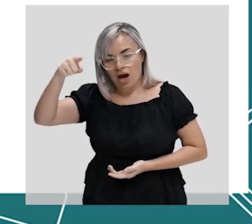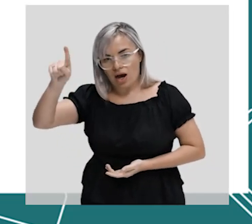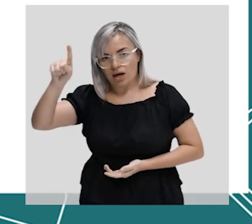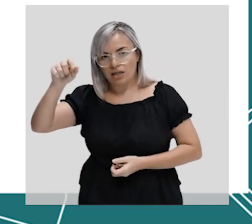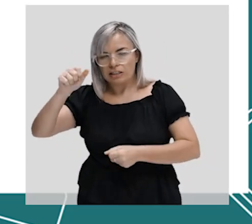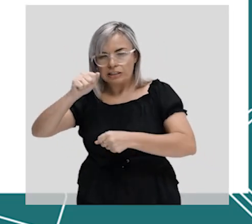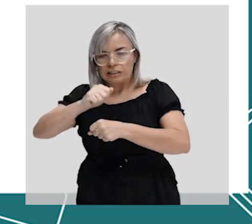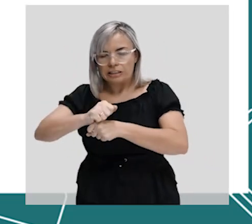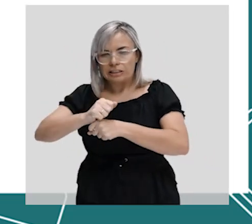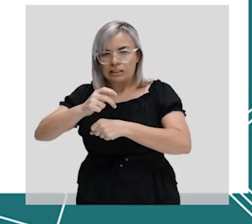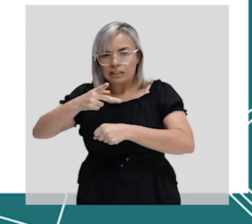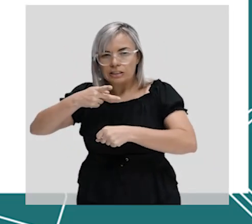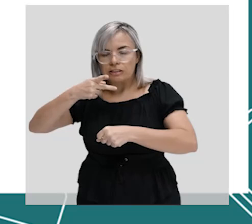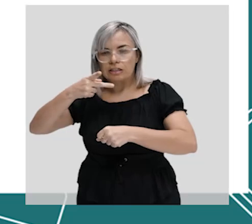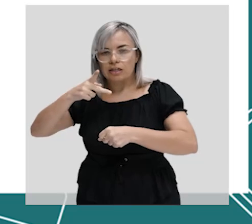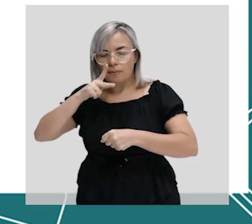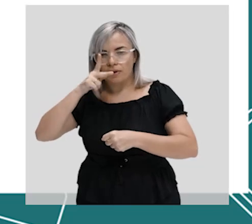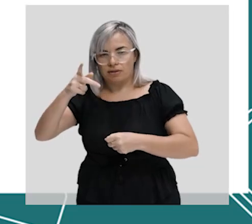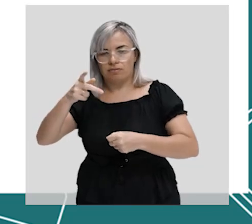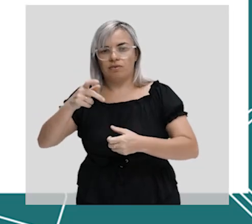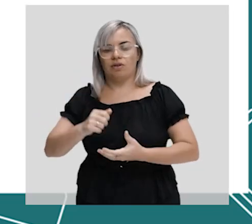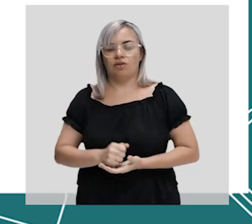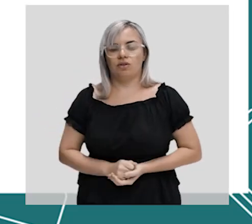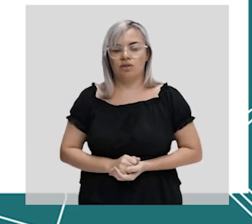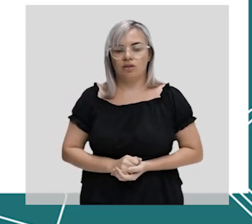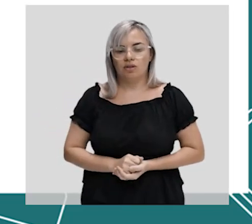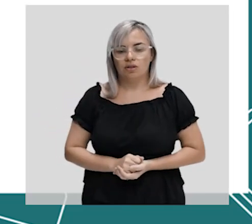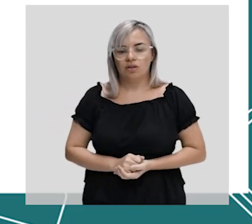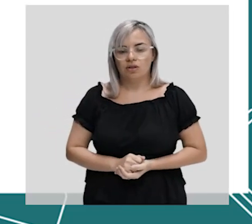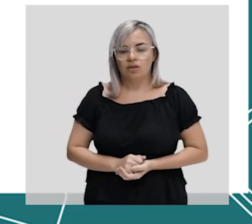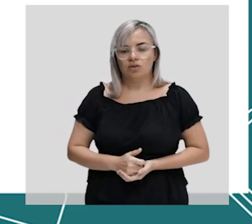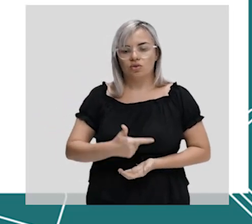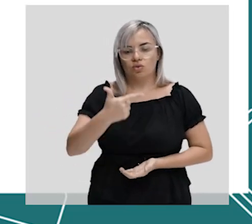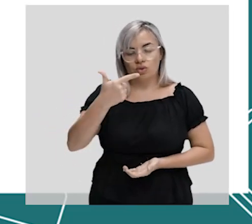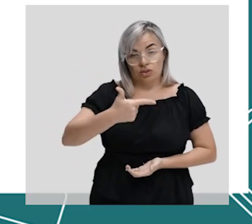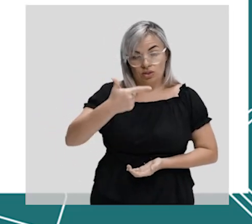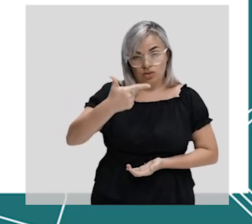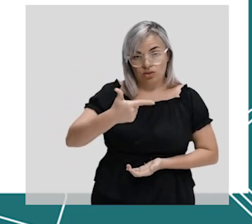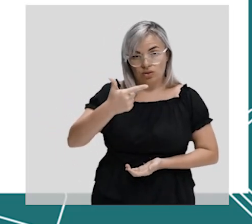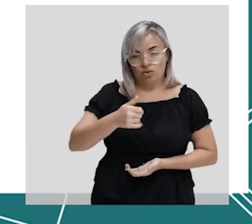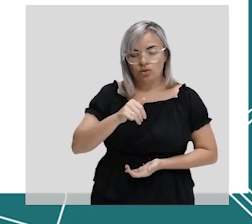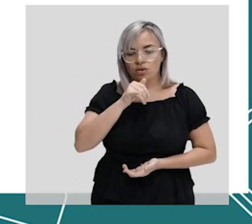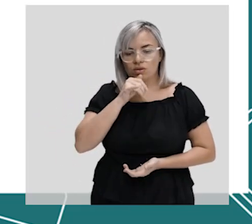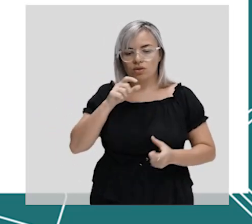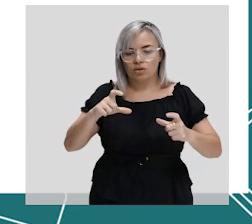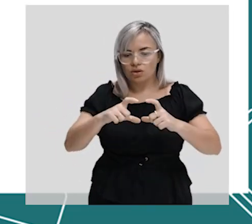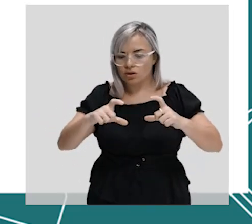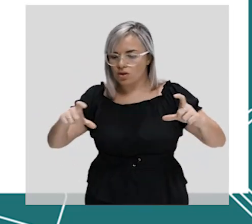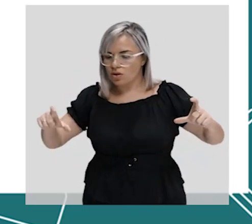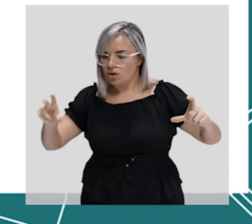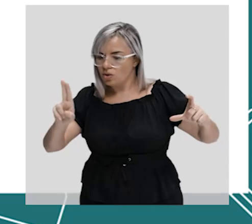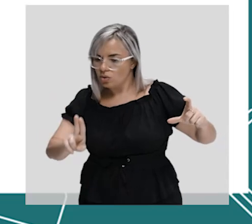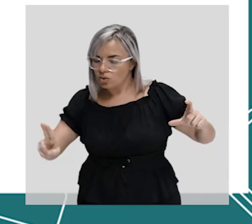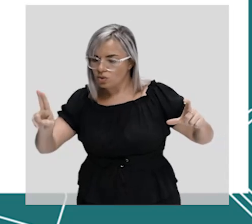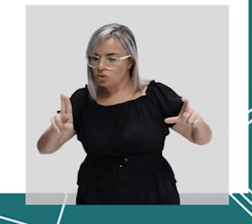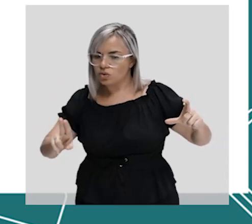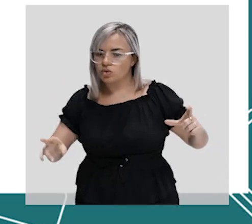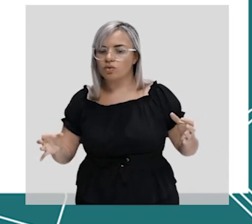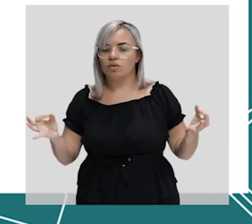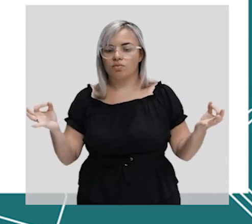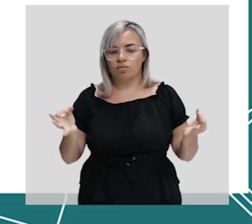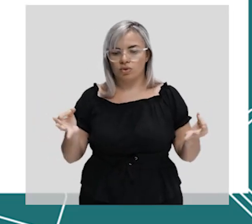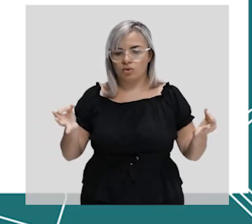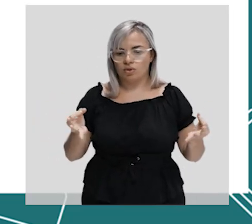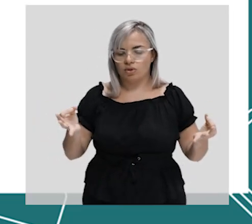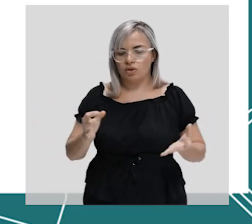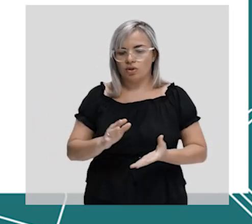segundo exemplo, eu coloco ele corretamente. He visto uma bela águila. Por quê? Porque